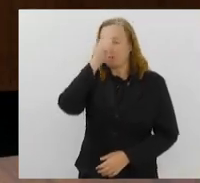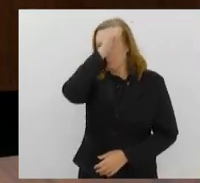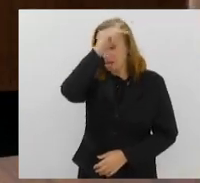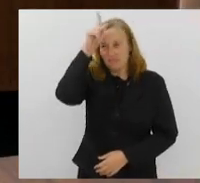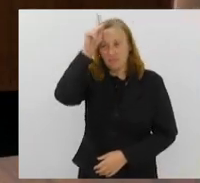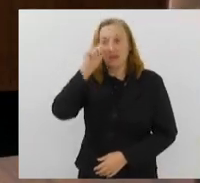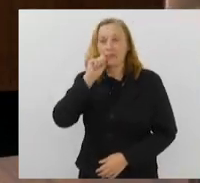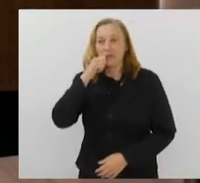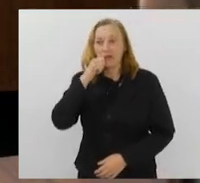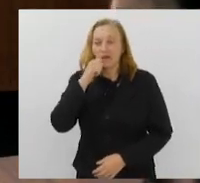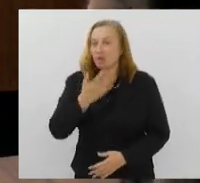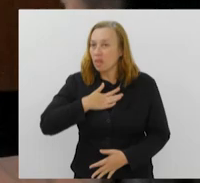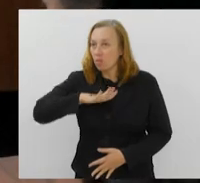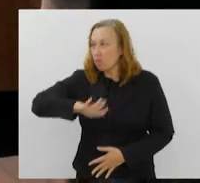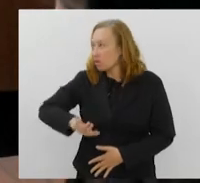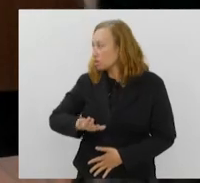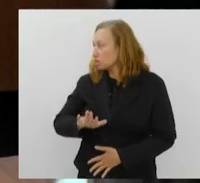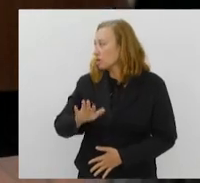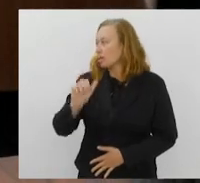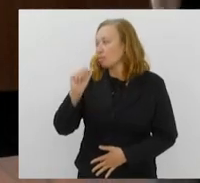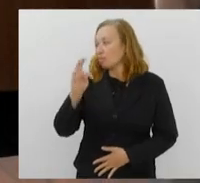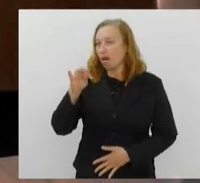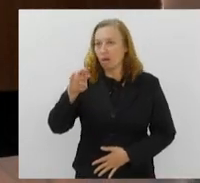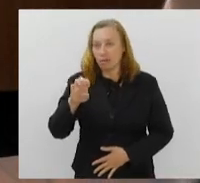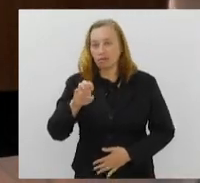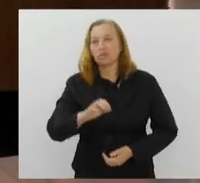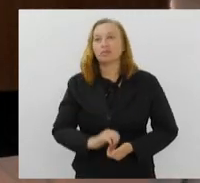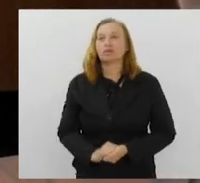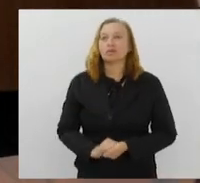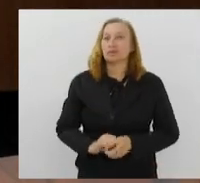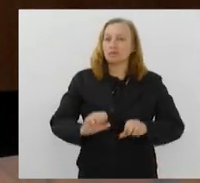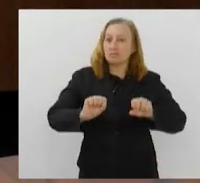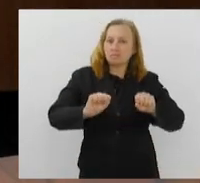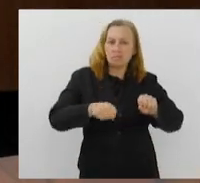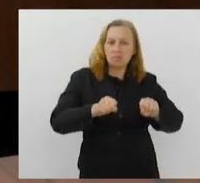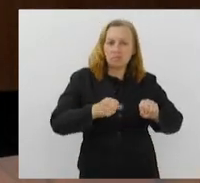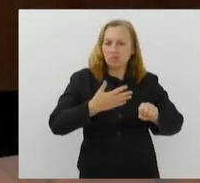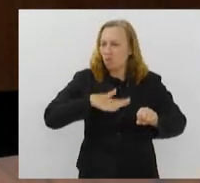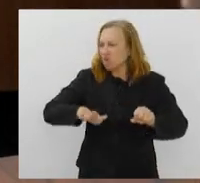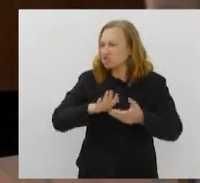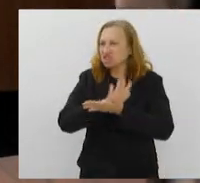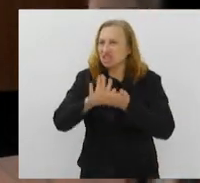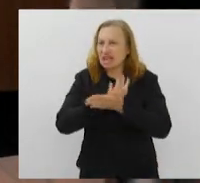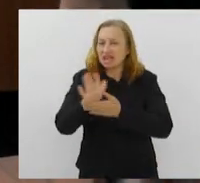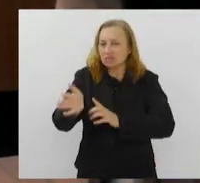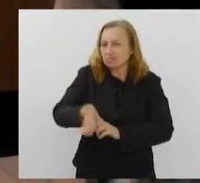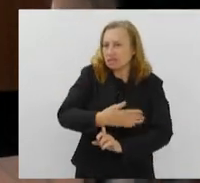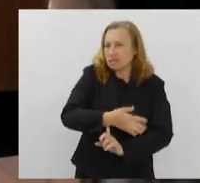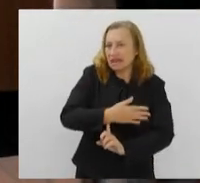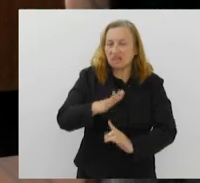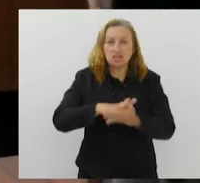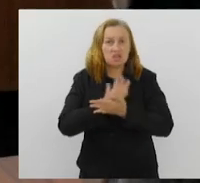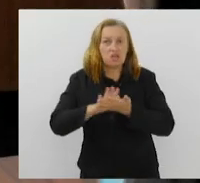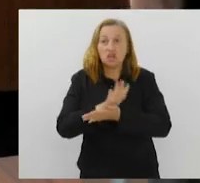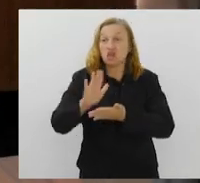gosta de ambulante, não gosta de mototáxi, não gosta de motor Uber, não gosta de motorista aplicativo, nem com taxista. Ele gosta de